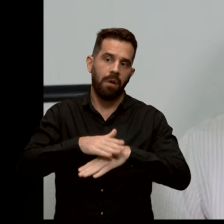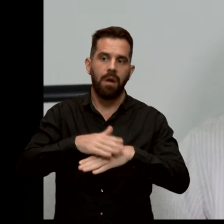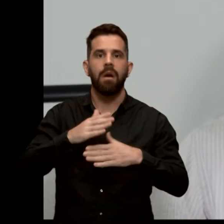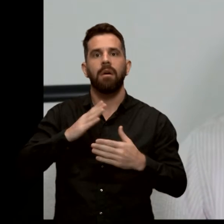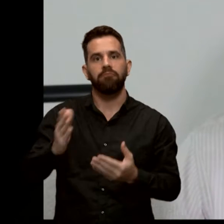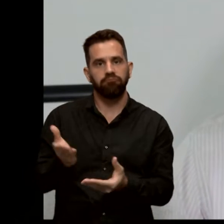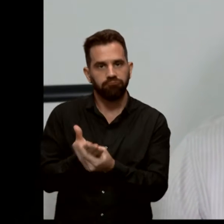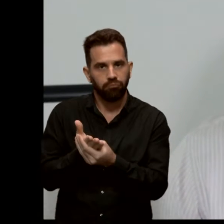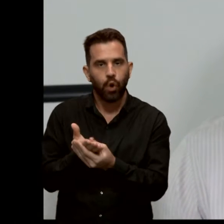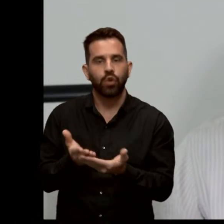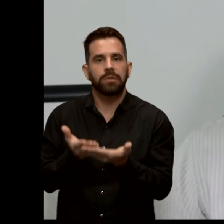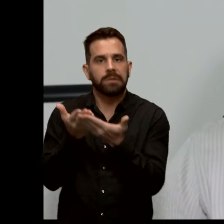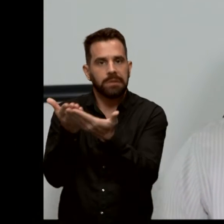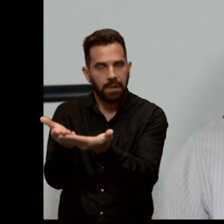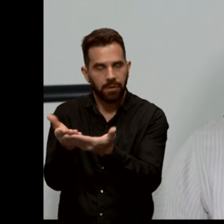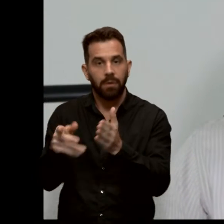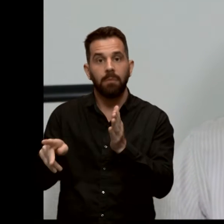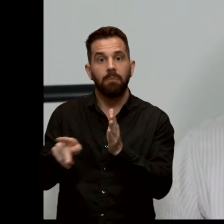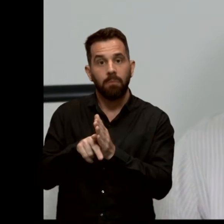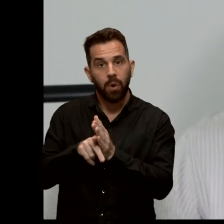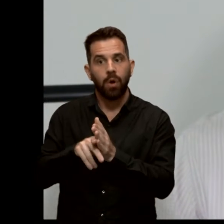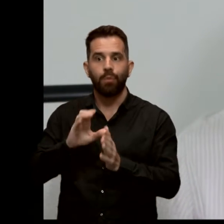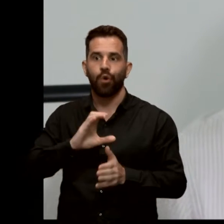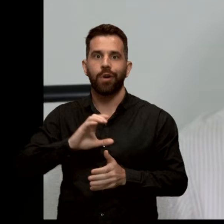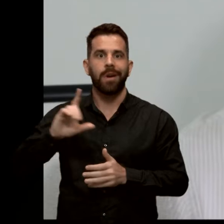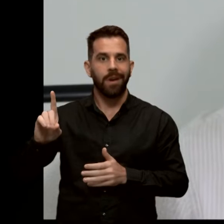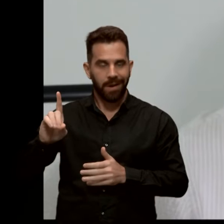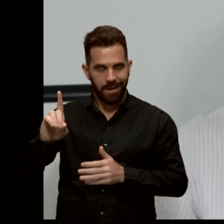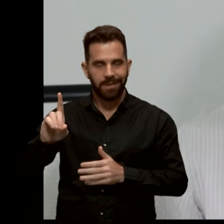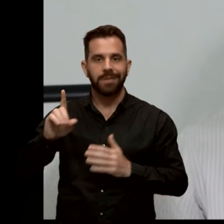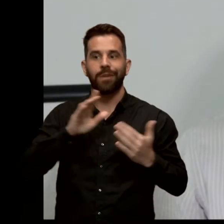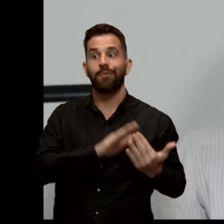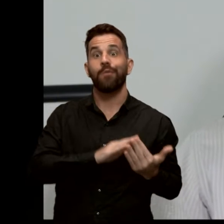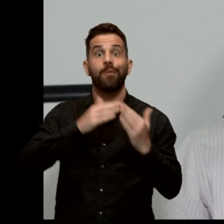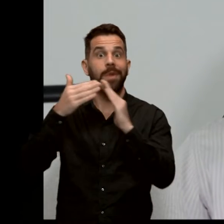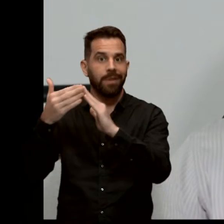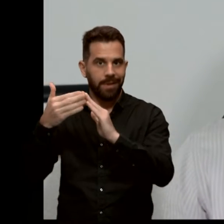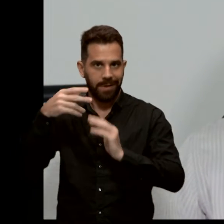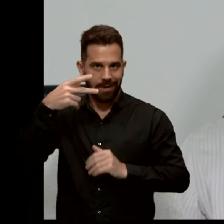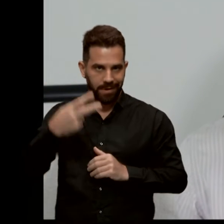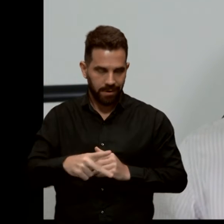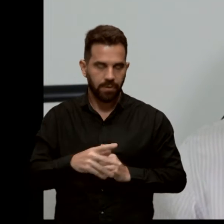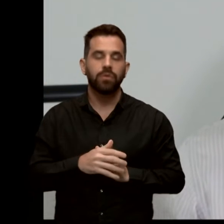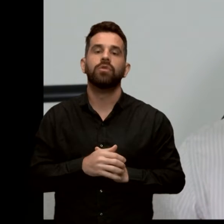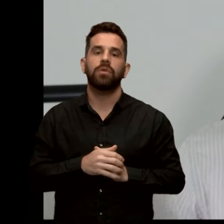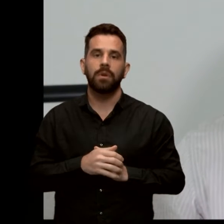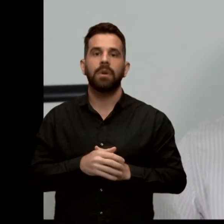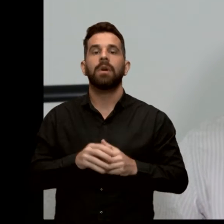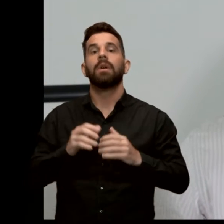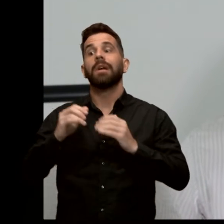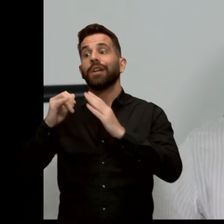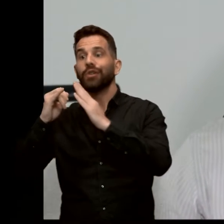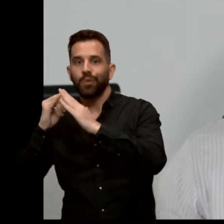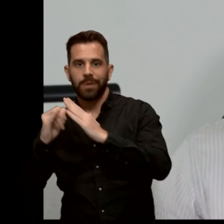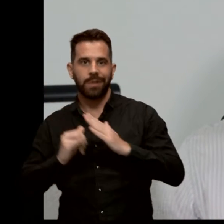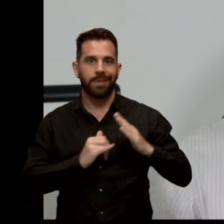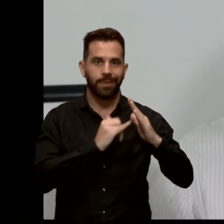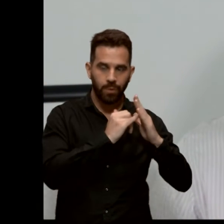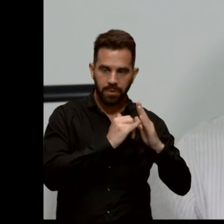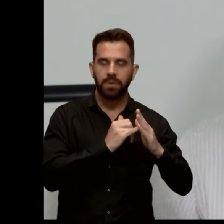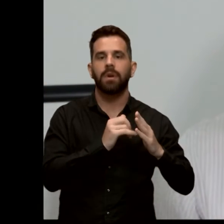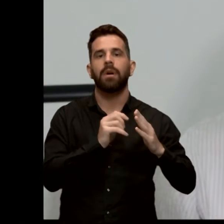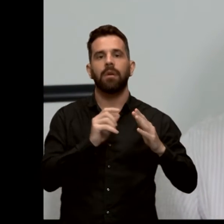processo vai ser submetido à coordenação de mobilidade da sua instituição. As instituições se comunicam